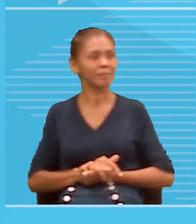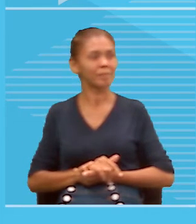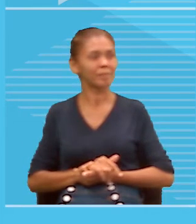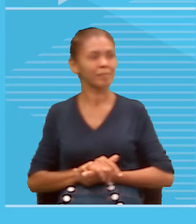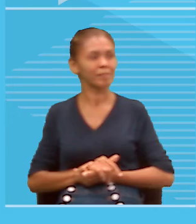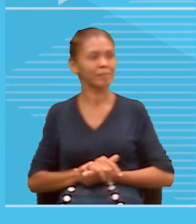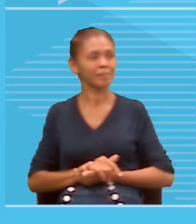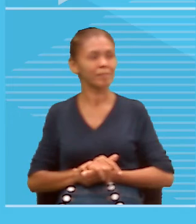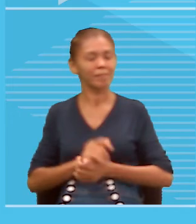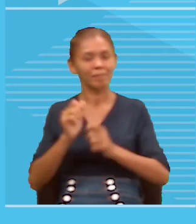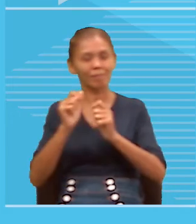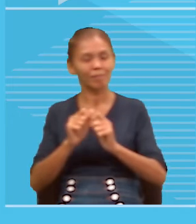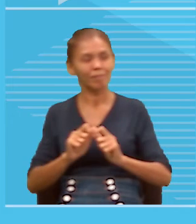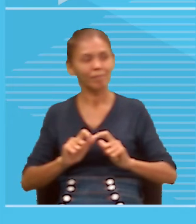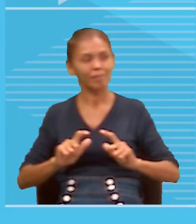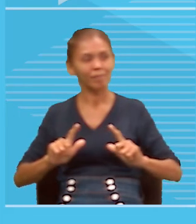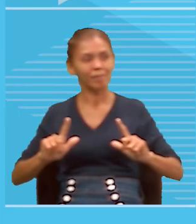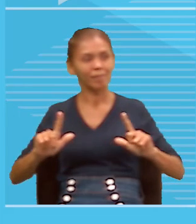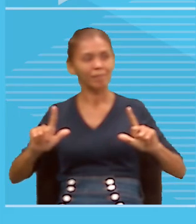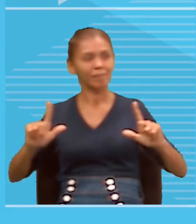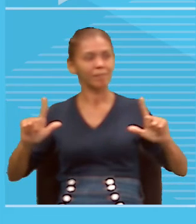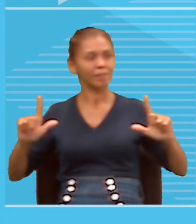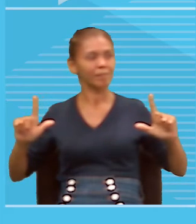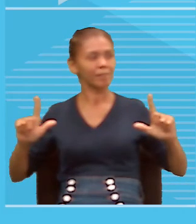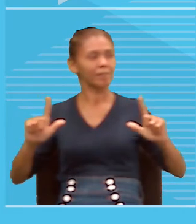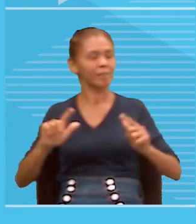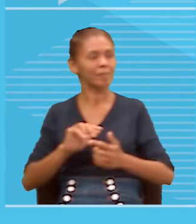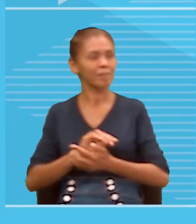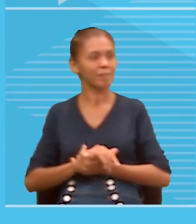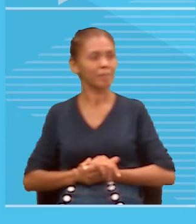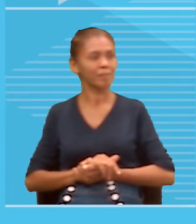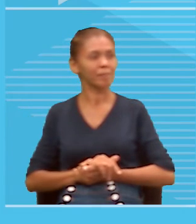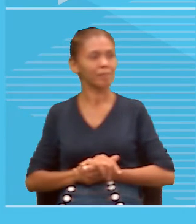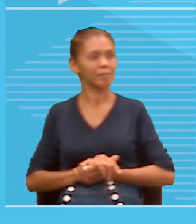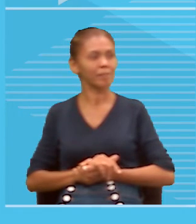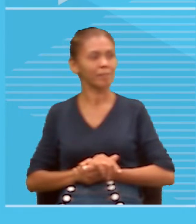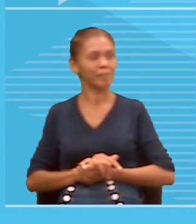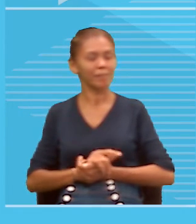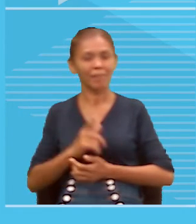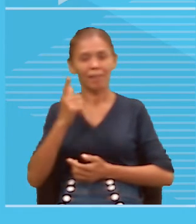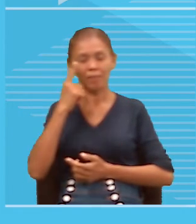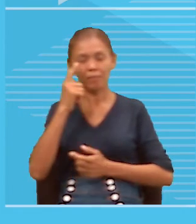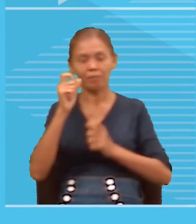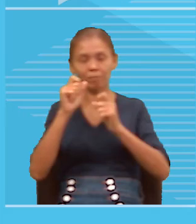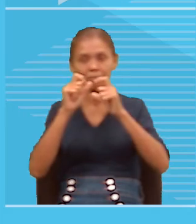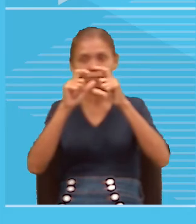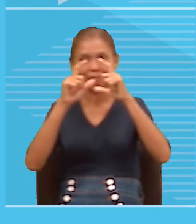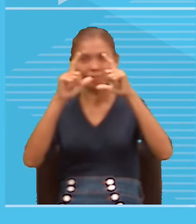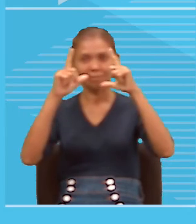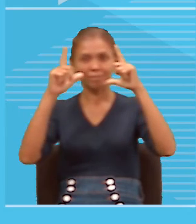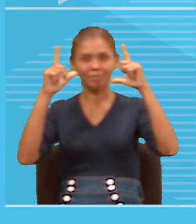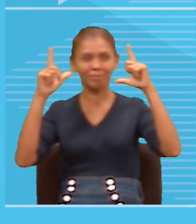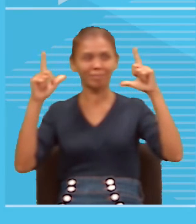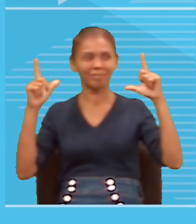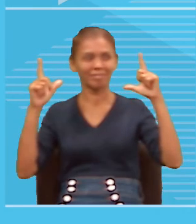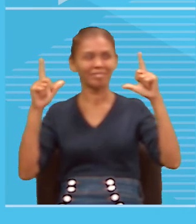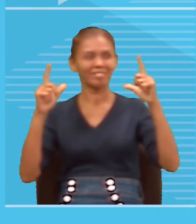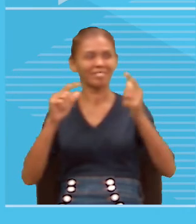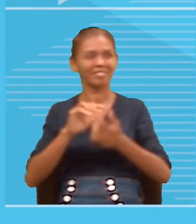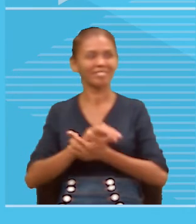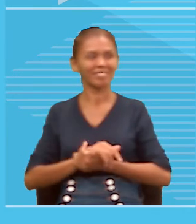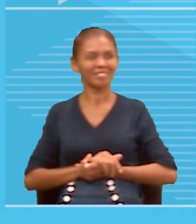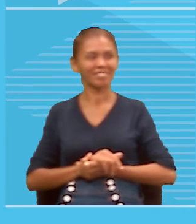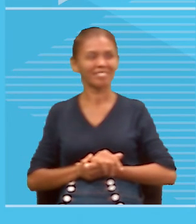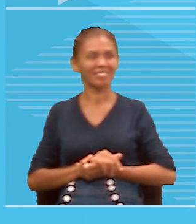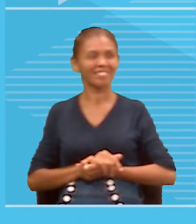vai aumentando e esse bichinho aqui ó esse tá se ele abrindo assim o olho de uma vez